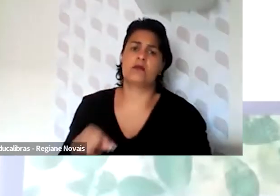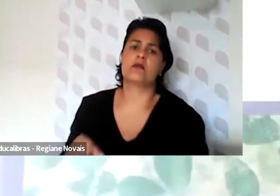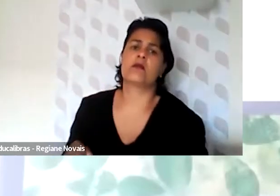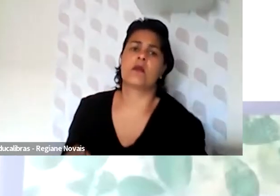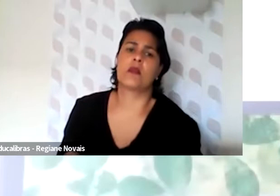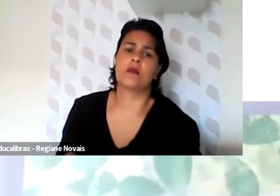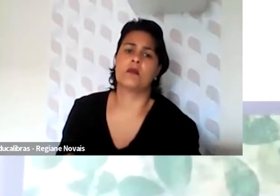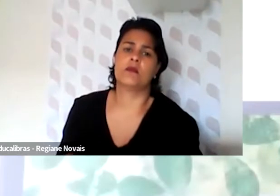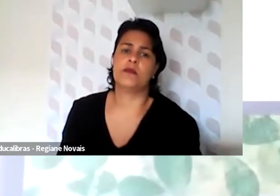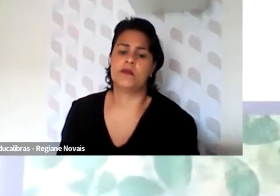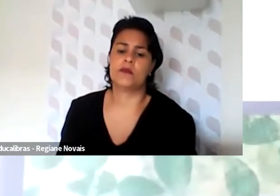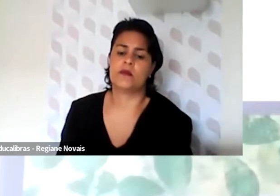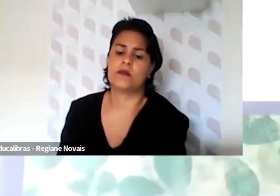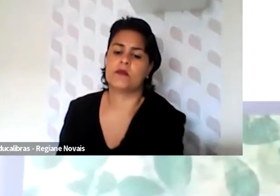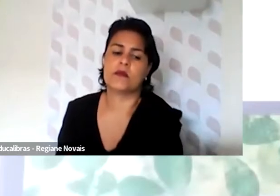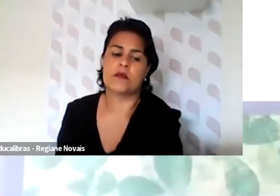vulnerabilizadas.